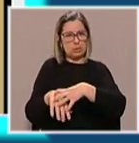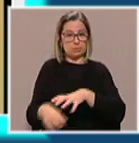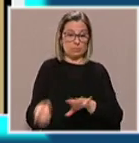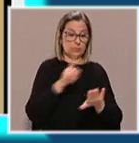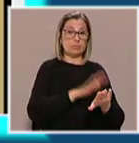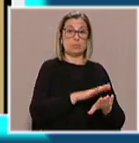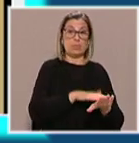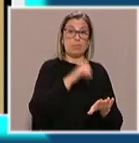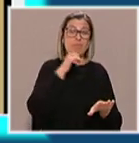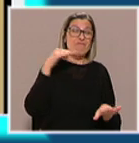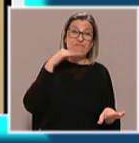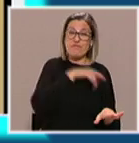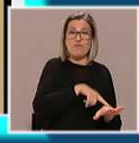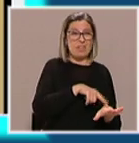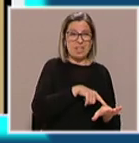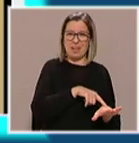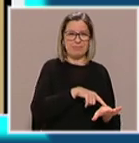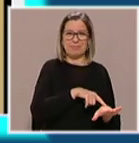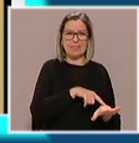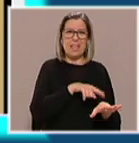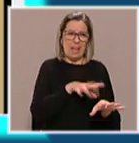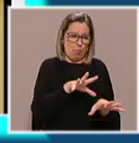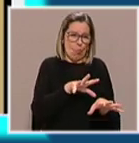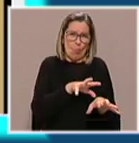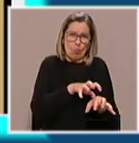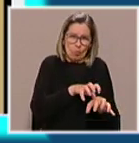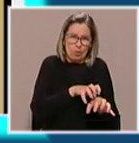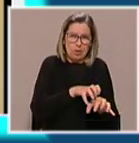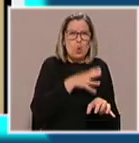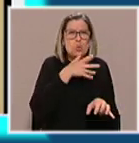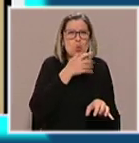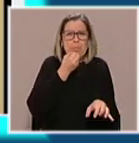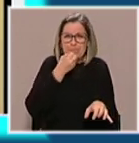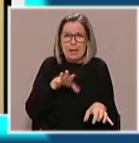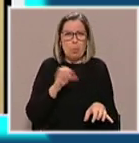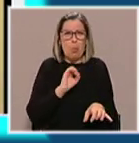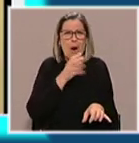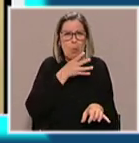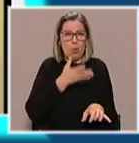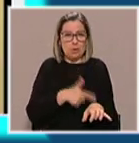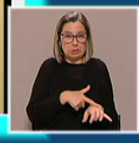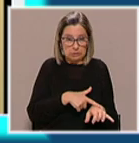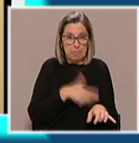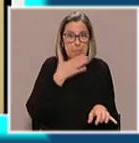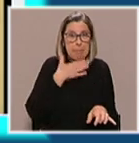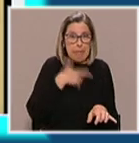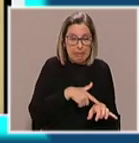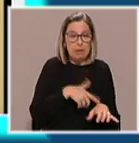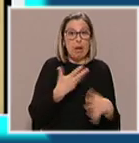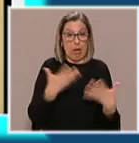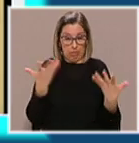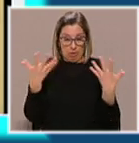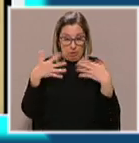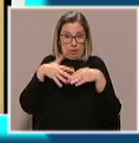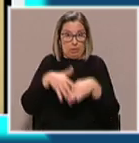esteve colocada na água fria está mais contraída e mais pálida. Agora coloco as mãos na tina